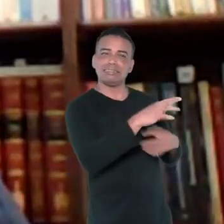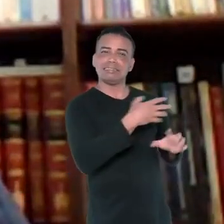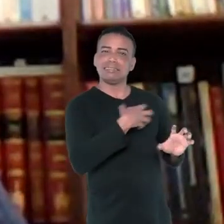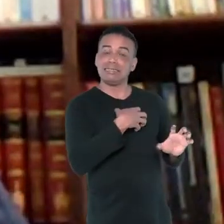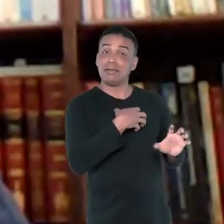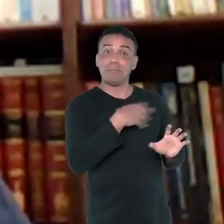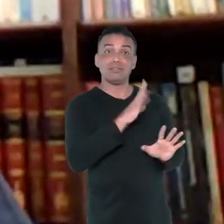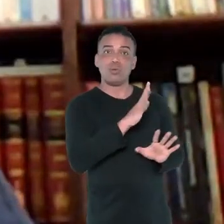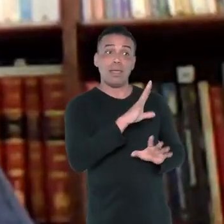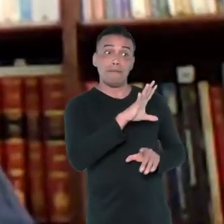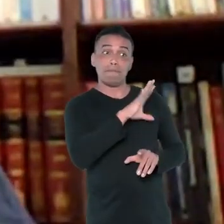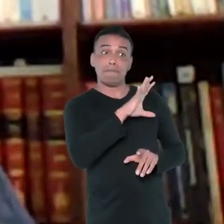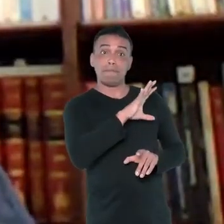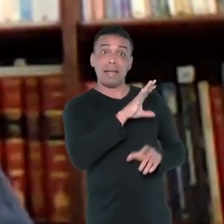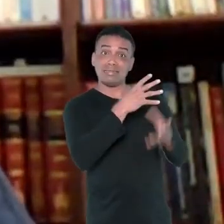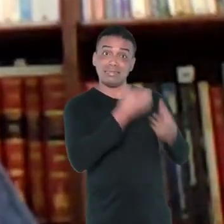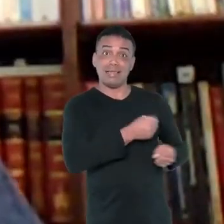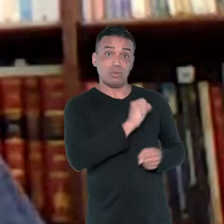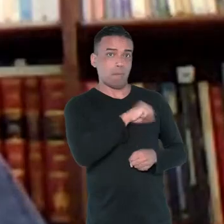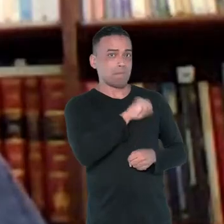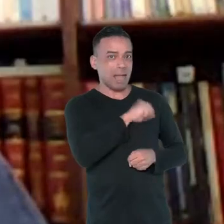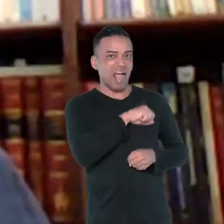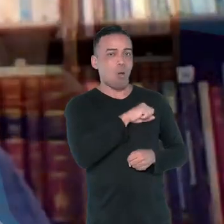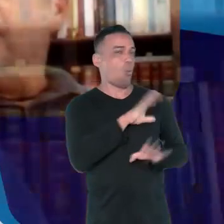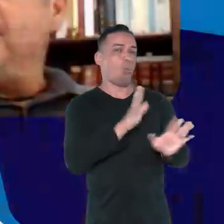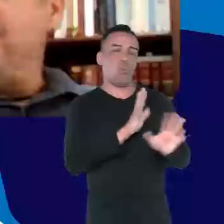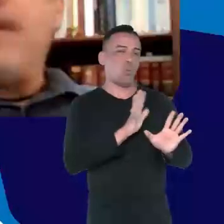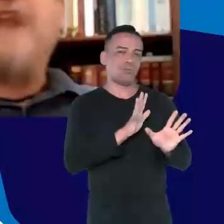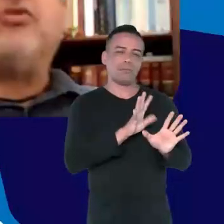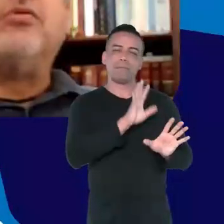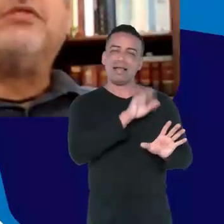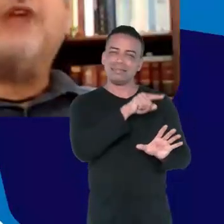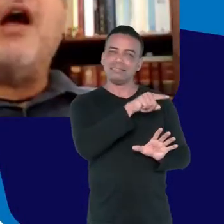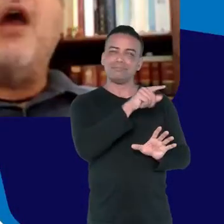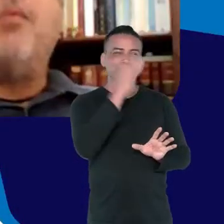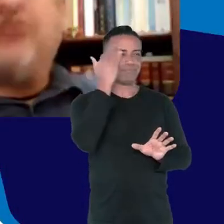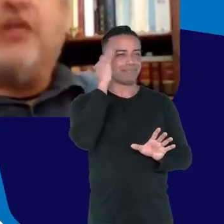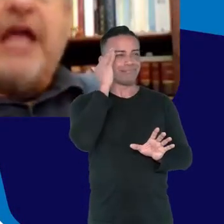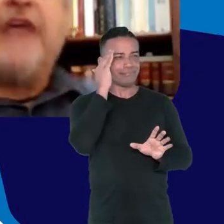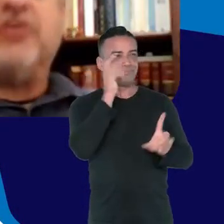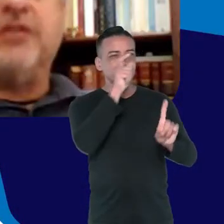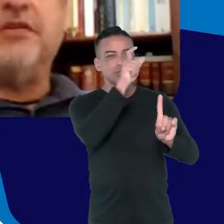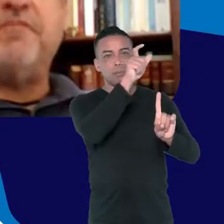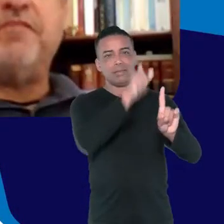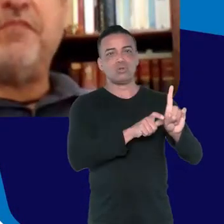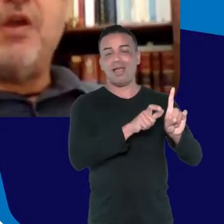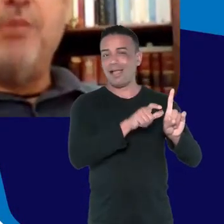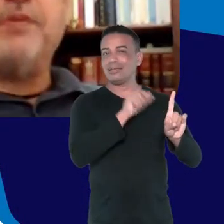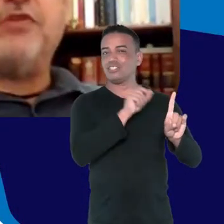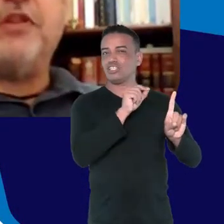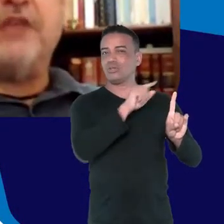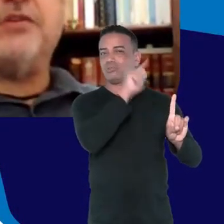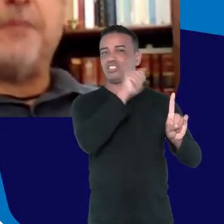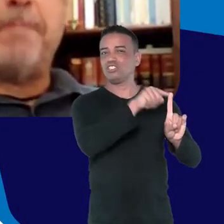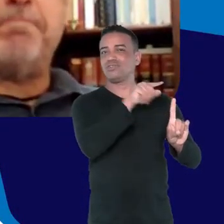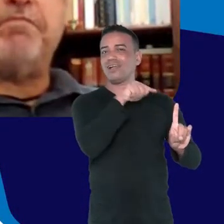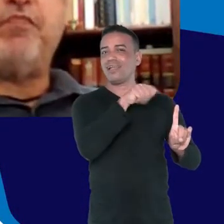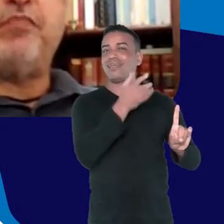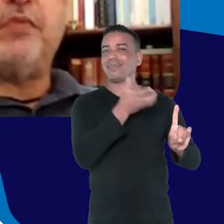pelo mal em si, mas Sim, simpáticos ao personagem, né? Ao sim.